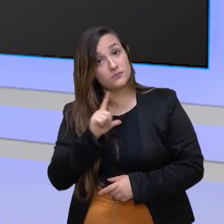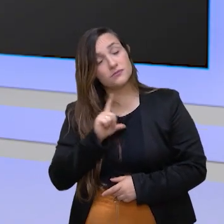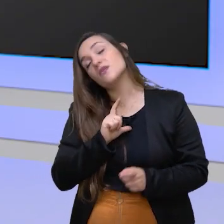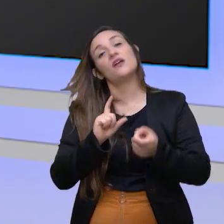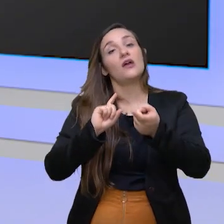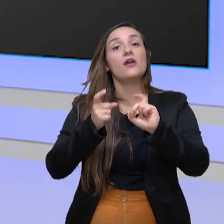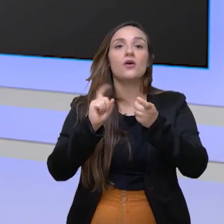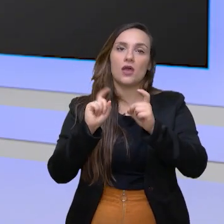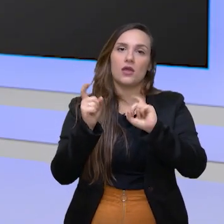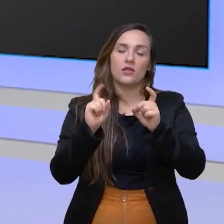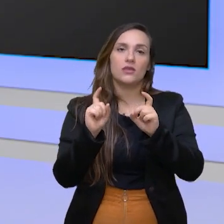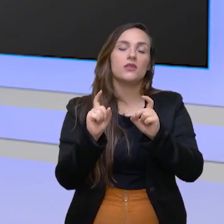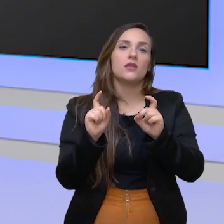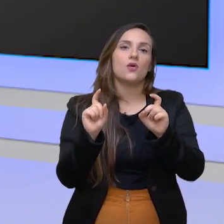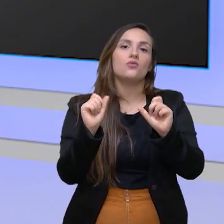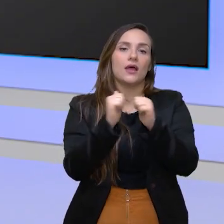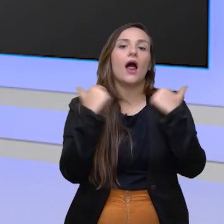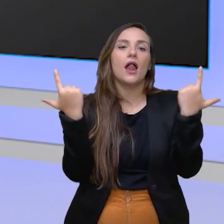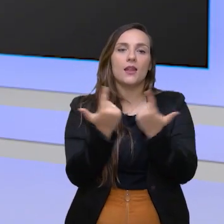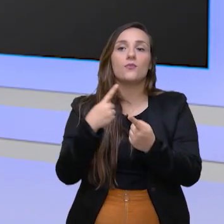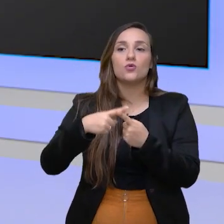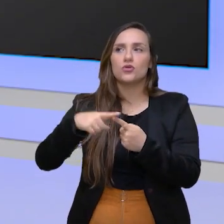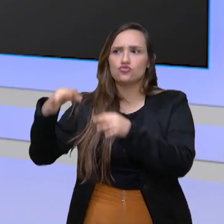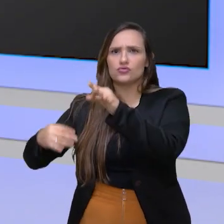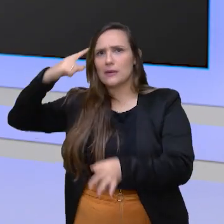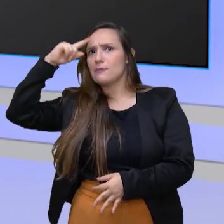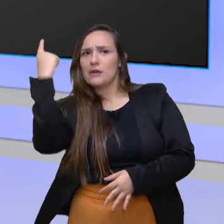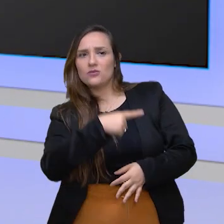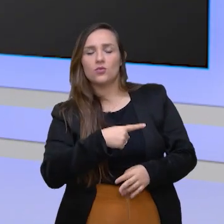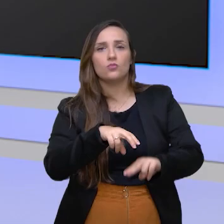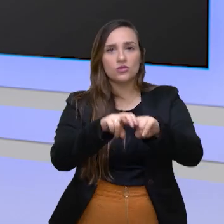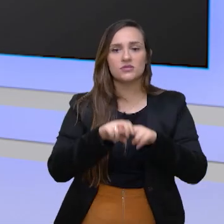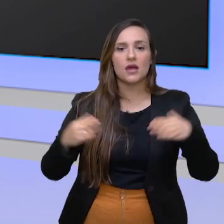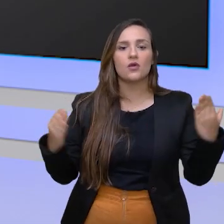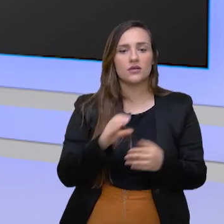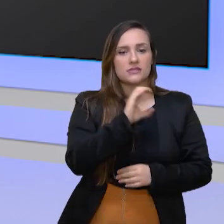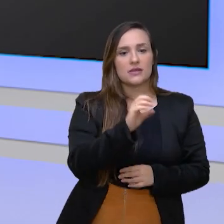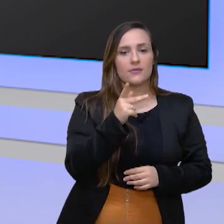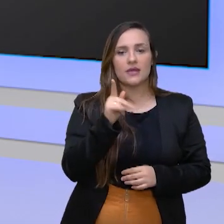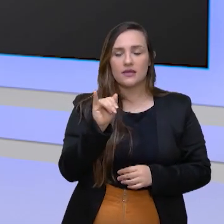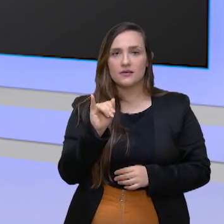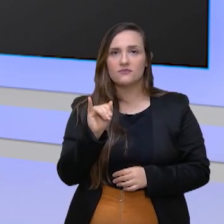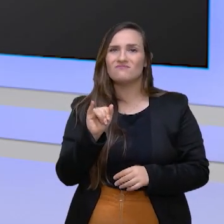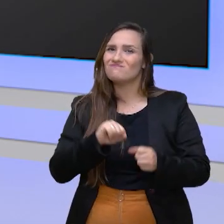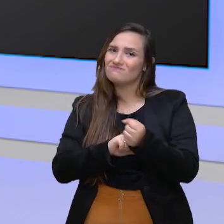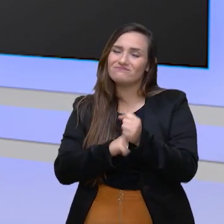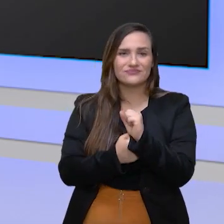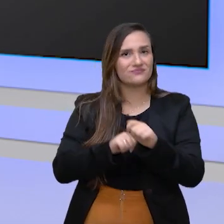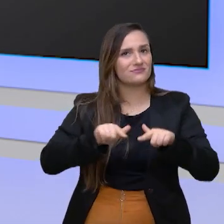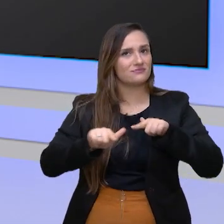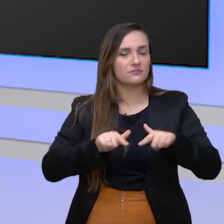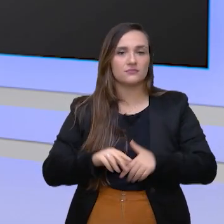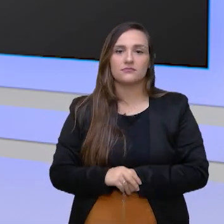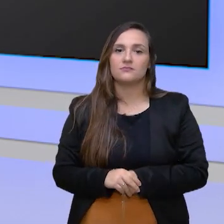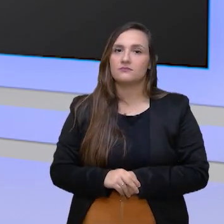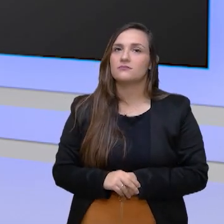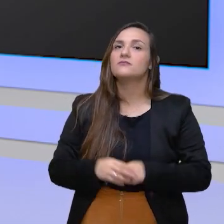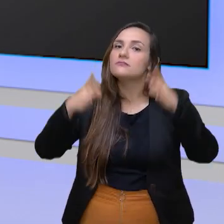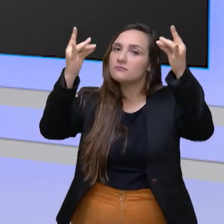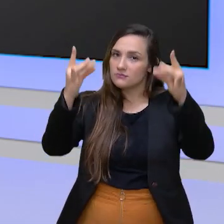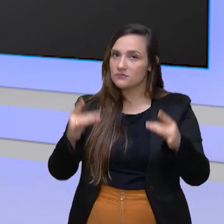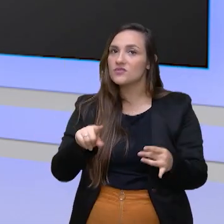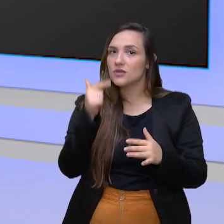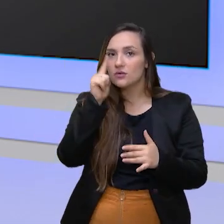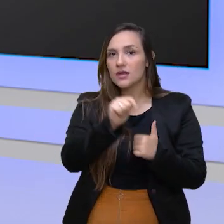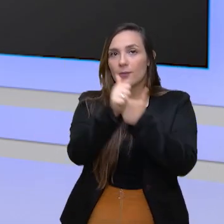Após reunião realizada na Alemes, atendendo a liminar da Justiça, os integrantes da CPI da Energisa